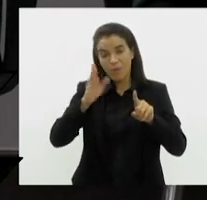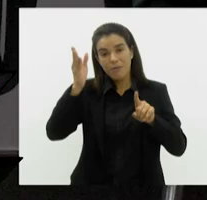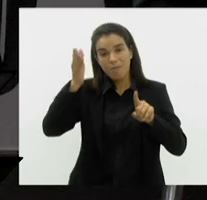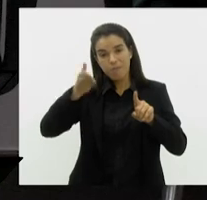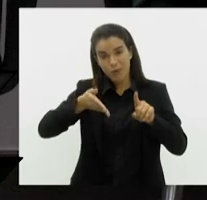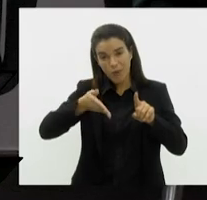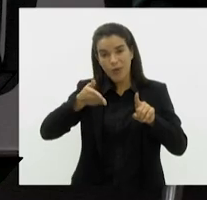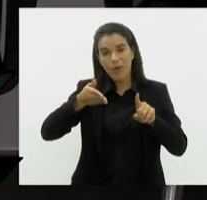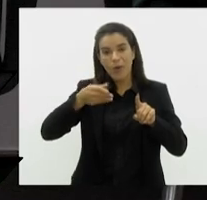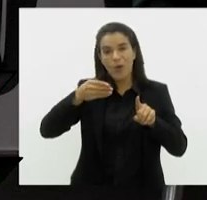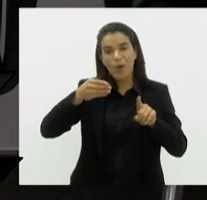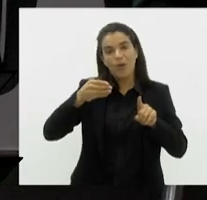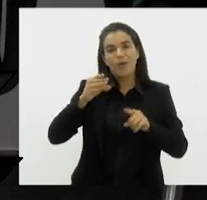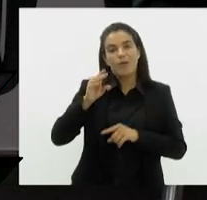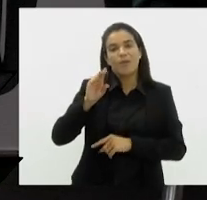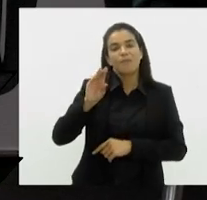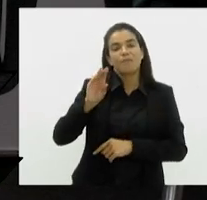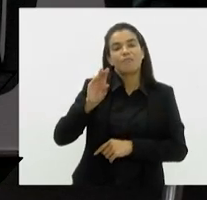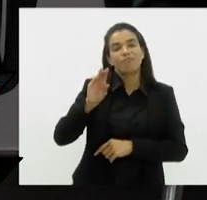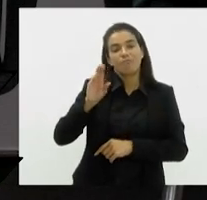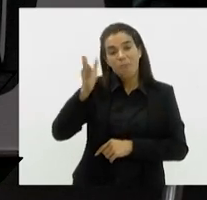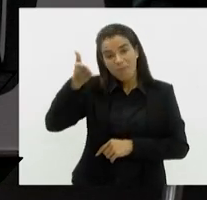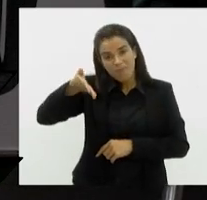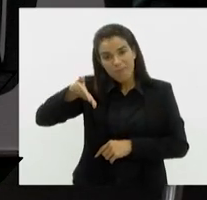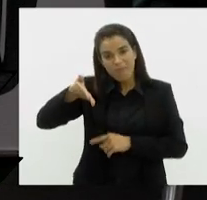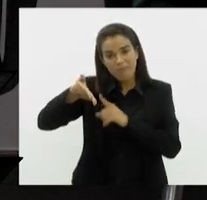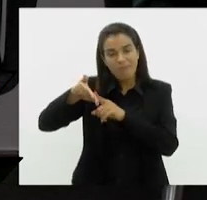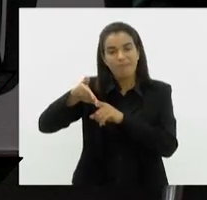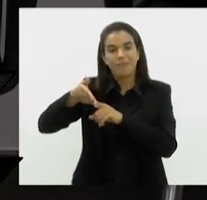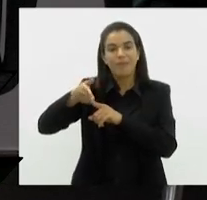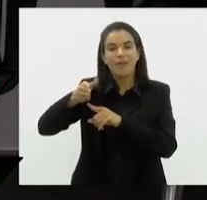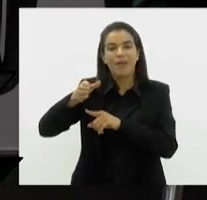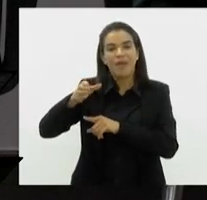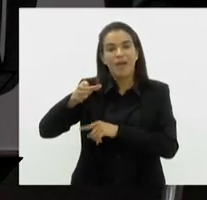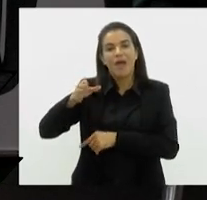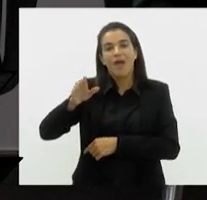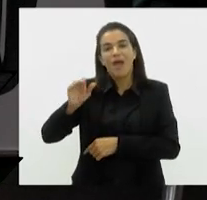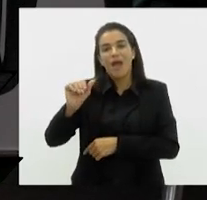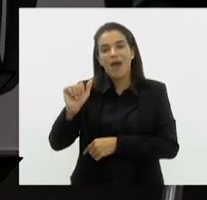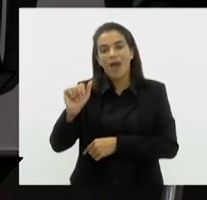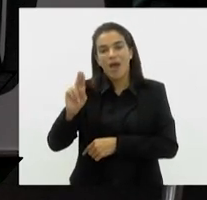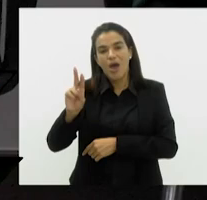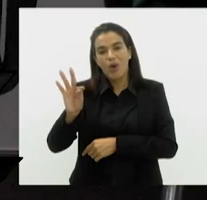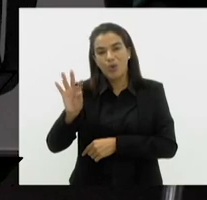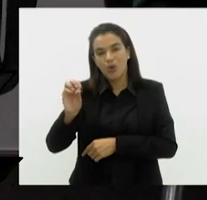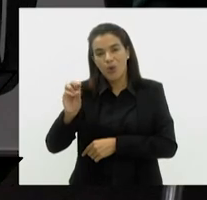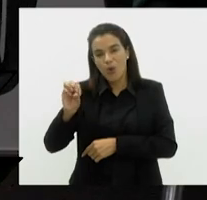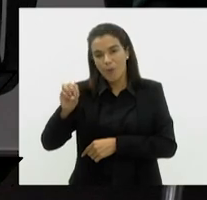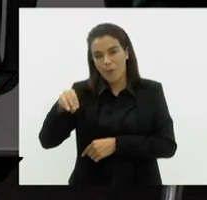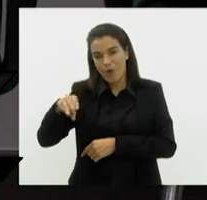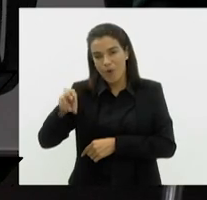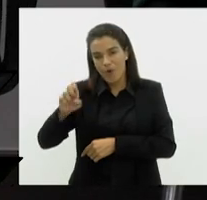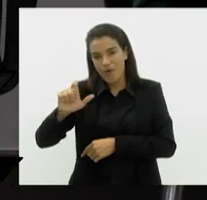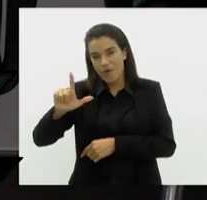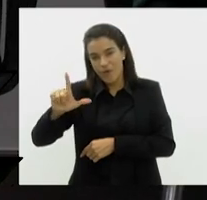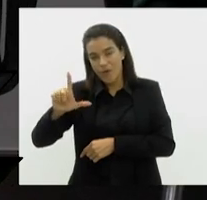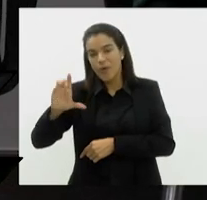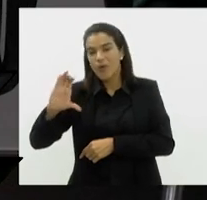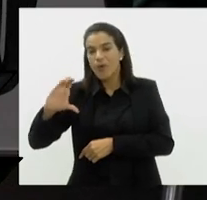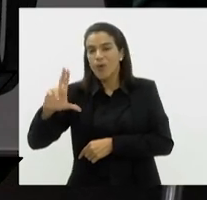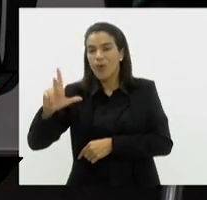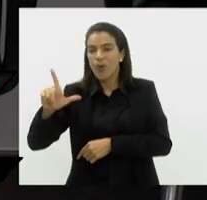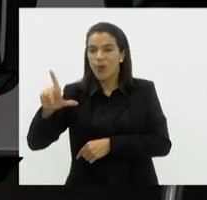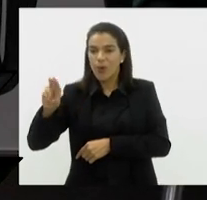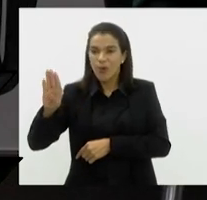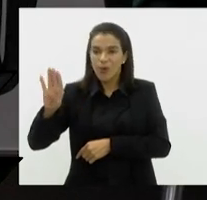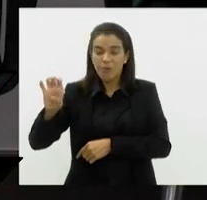Dom Mauro Morelli, barra Avenida Automóvel Clube, a RJ107.